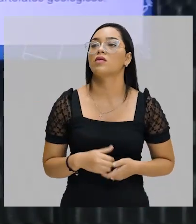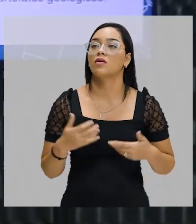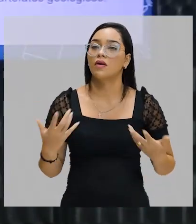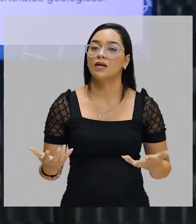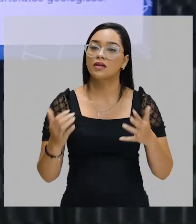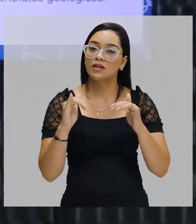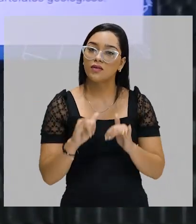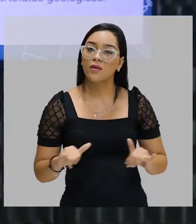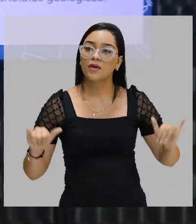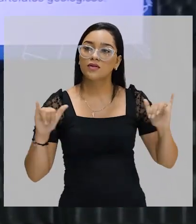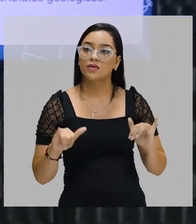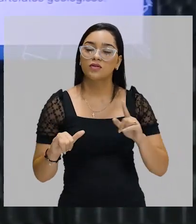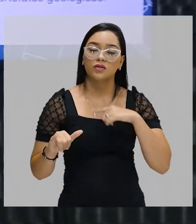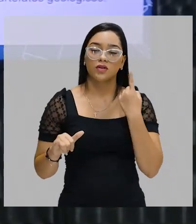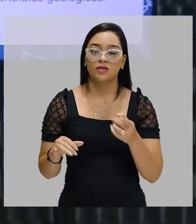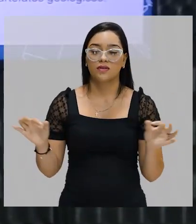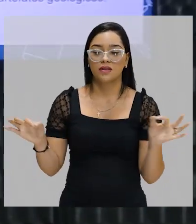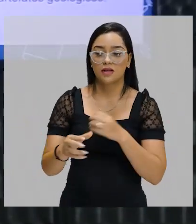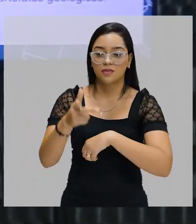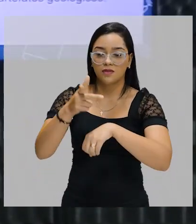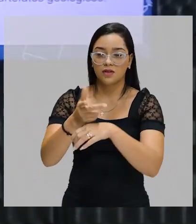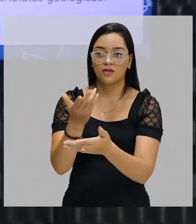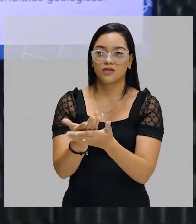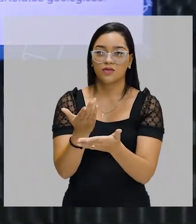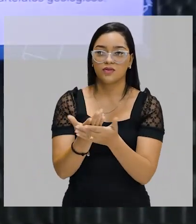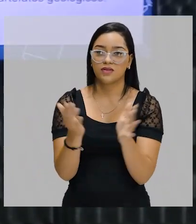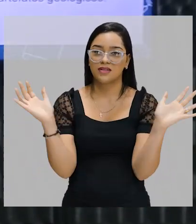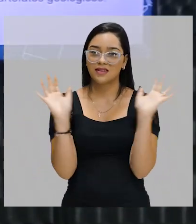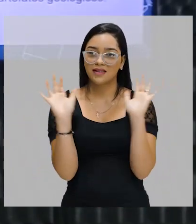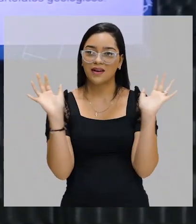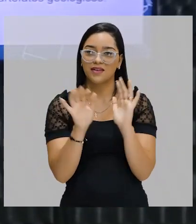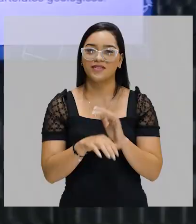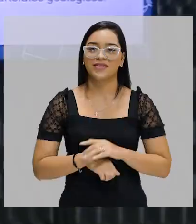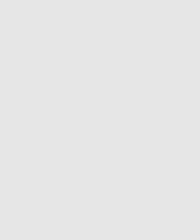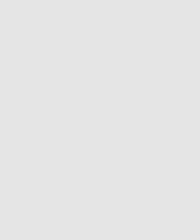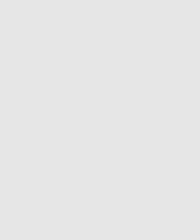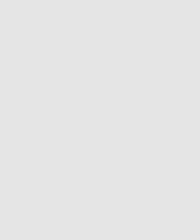Então, com essas informações, nós finalizamos a aula de hoje e até a próxima.